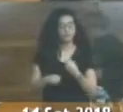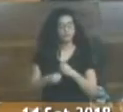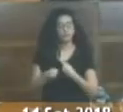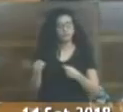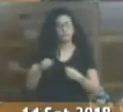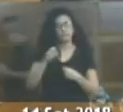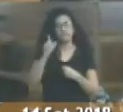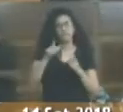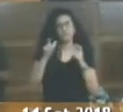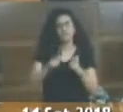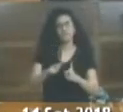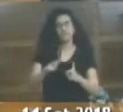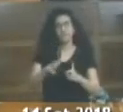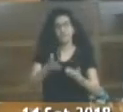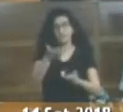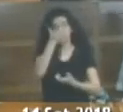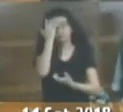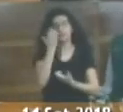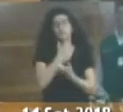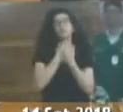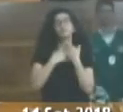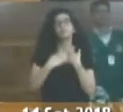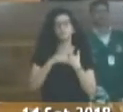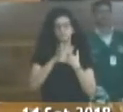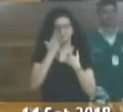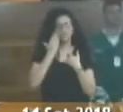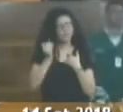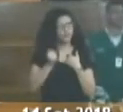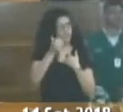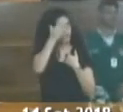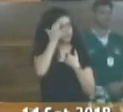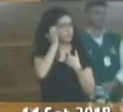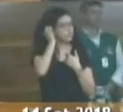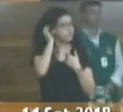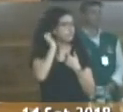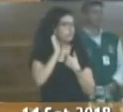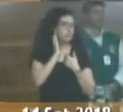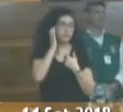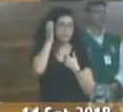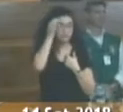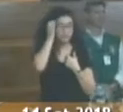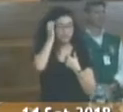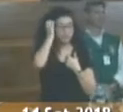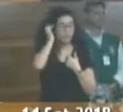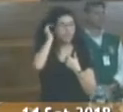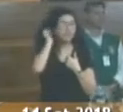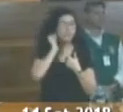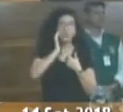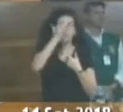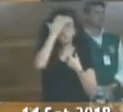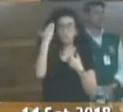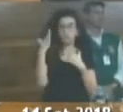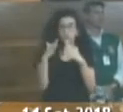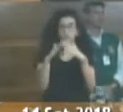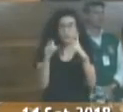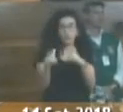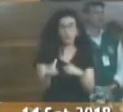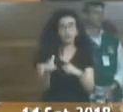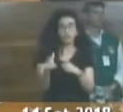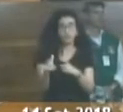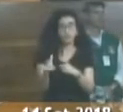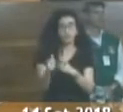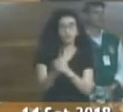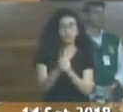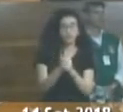um território que é muito cobiçado, né? A gente sabe disso. E as pessoas que moram nesses lugares,